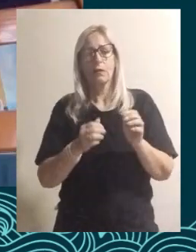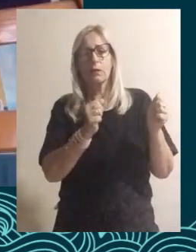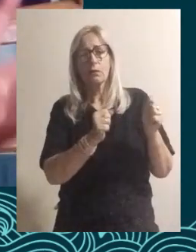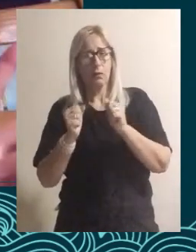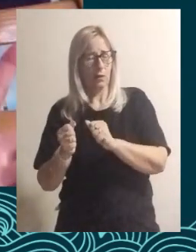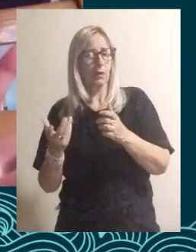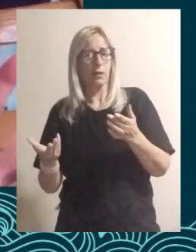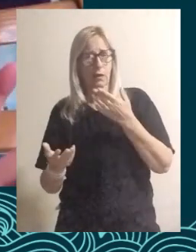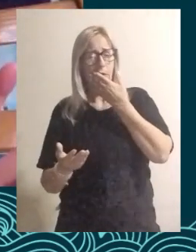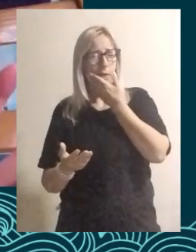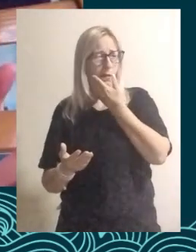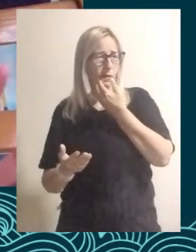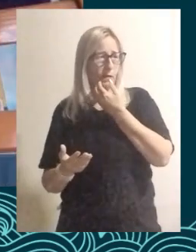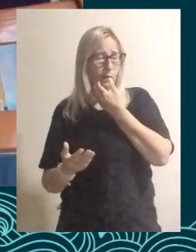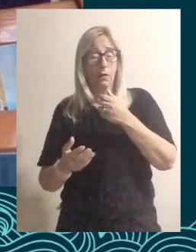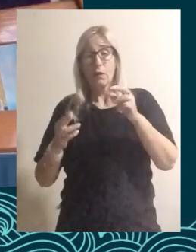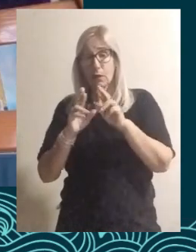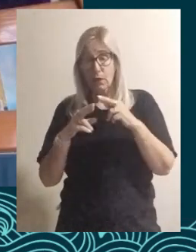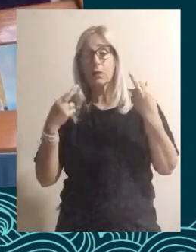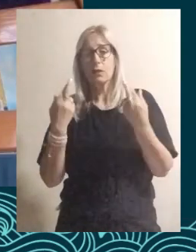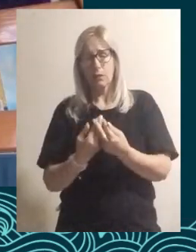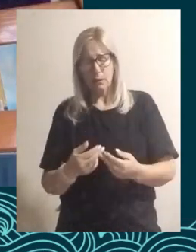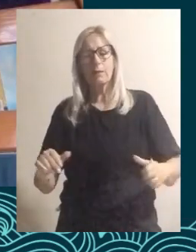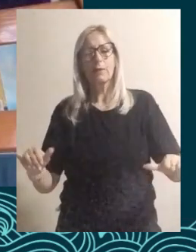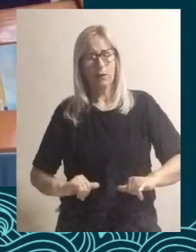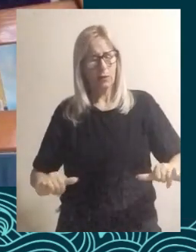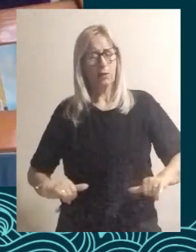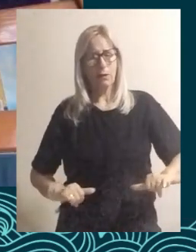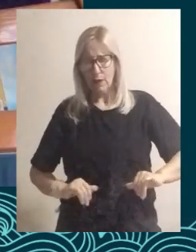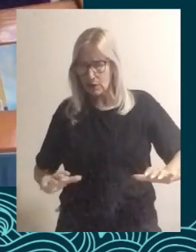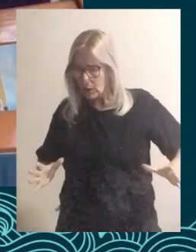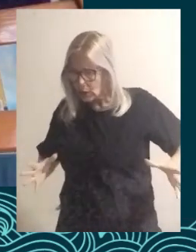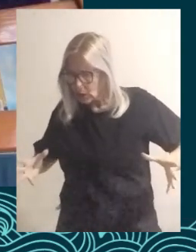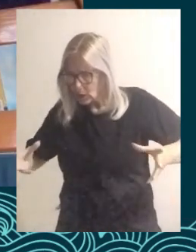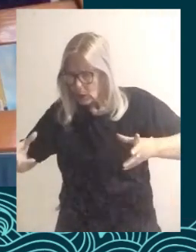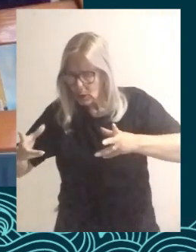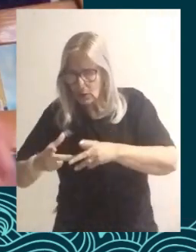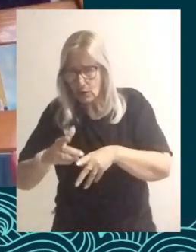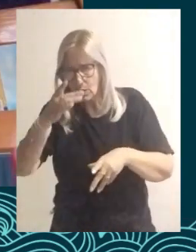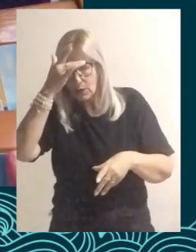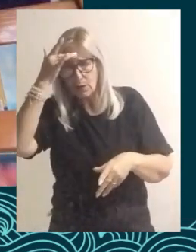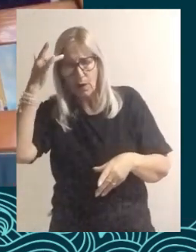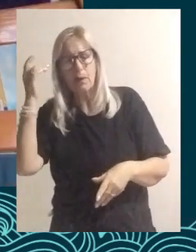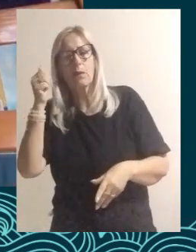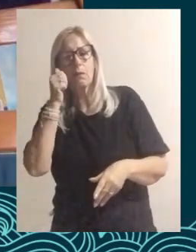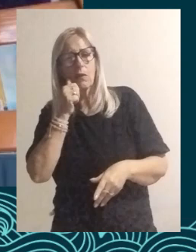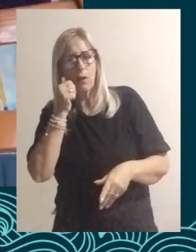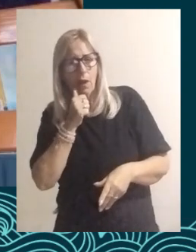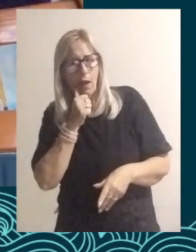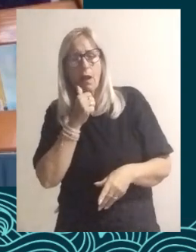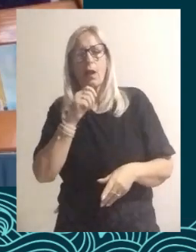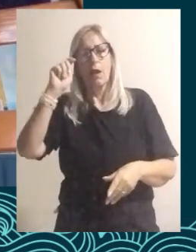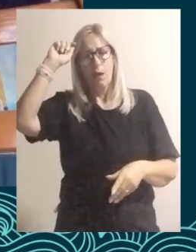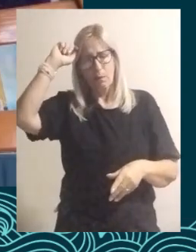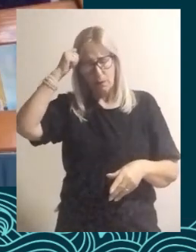atividades, metade dos cargos de poder, né? São esses grupos que vão sofrer mais. Então, se você junta tudo em uma pessoa